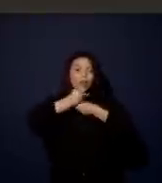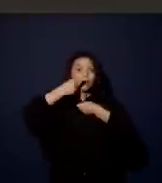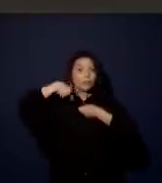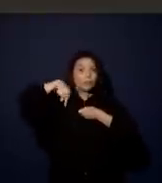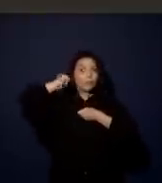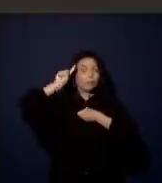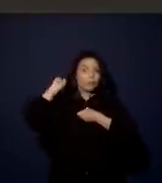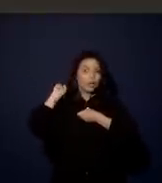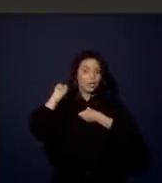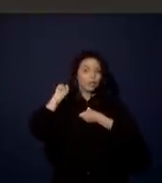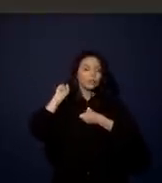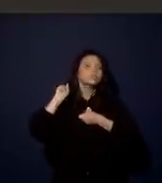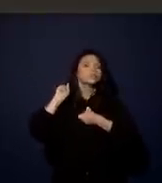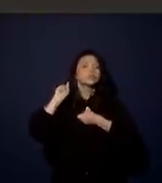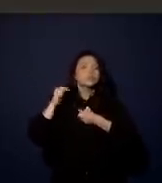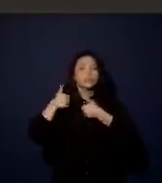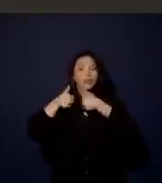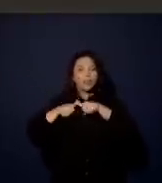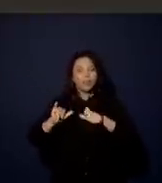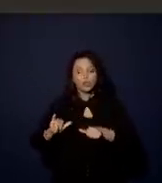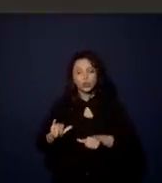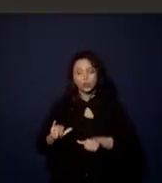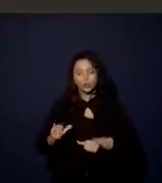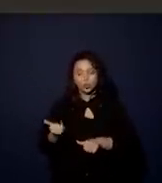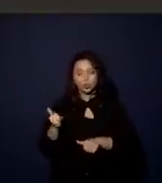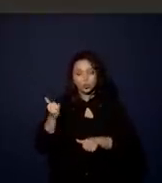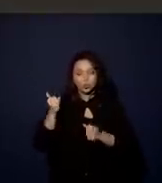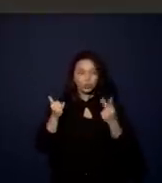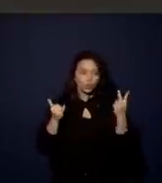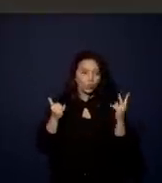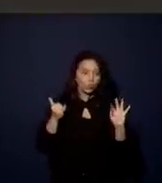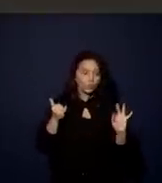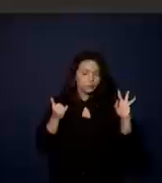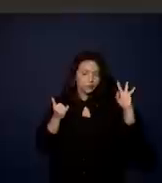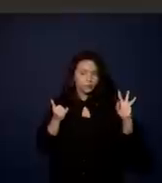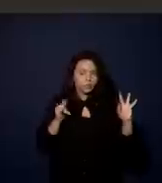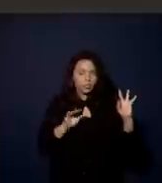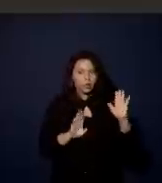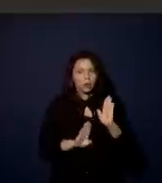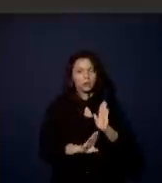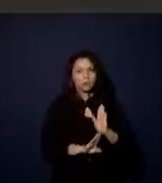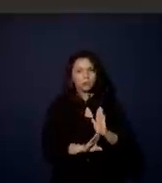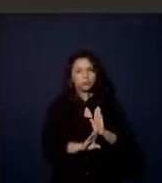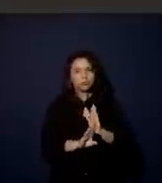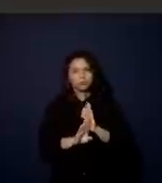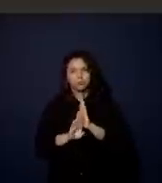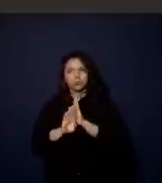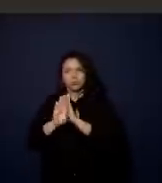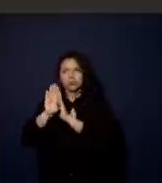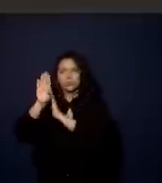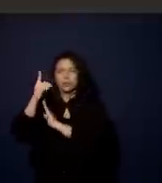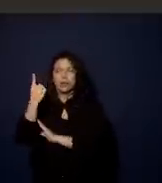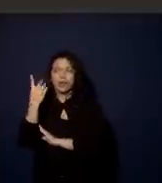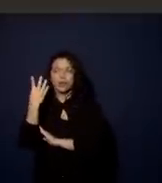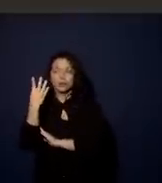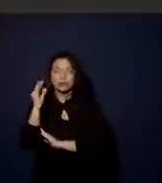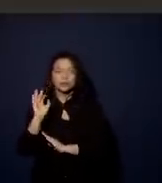de um juro de 2% para 14% né um juro Real também